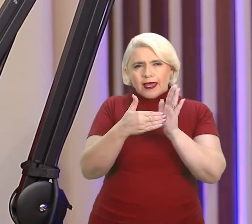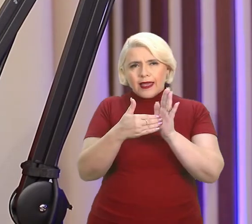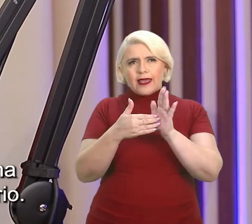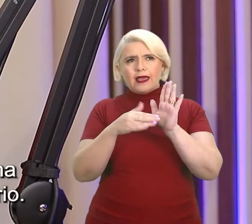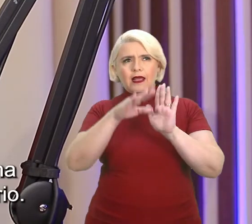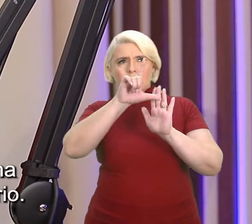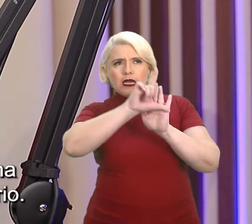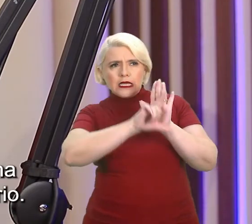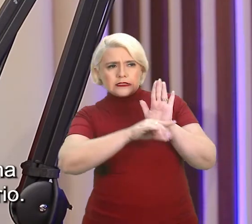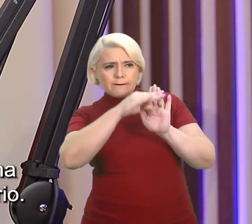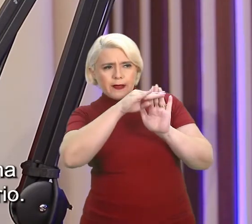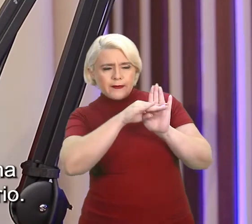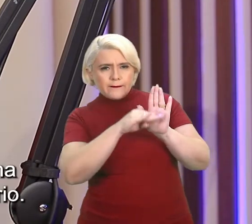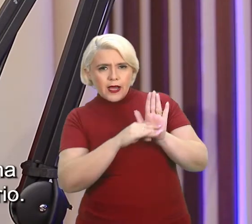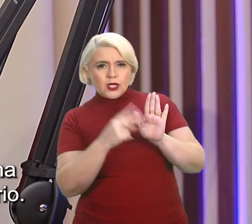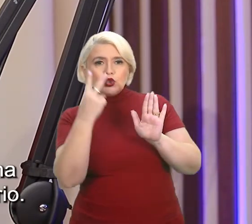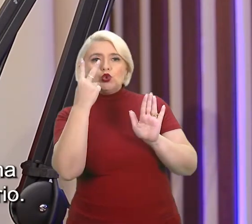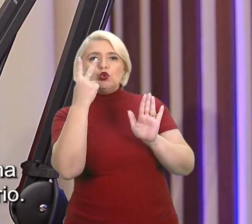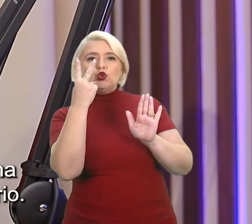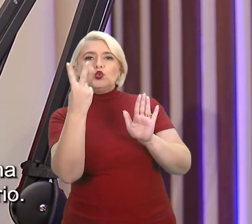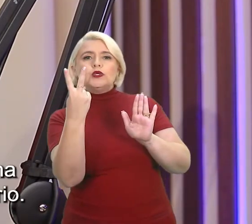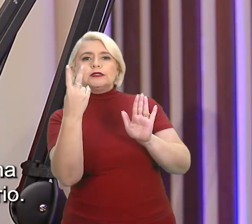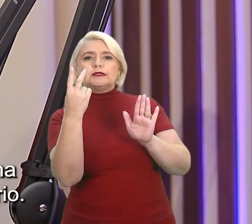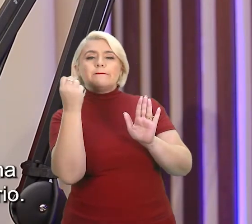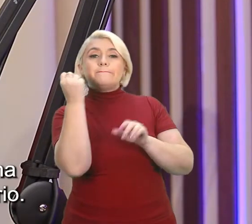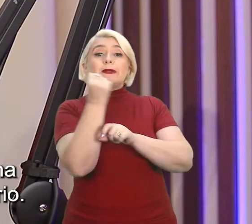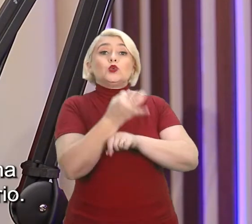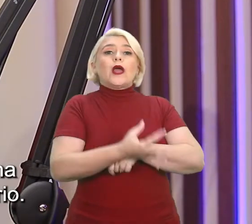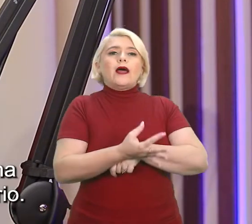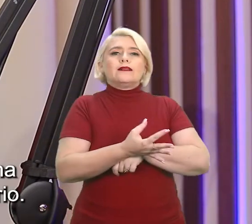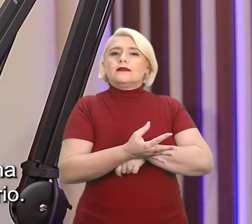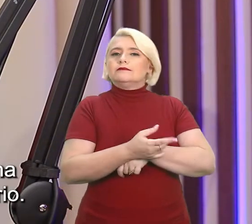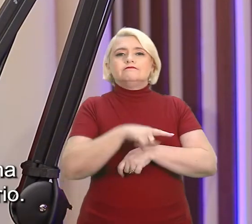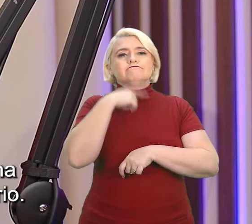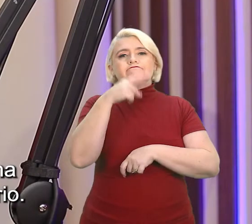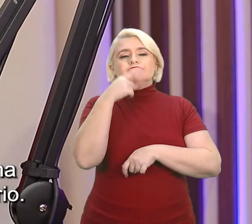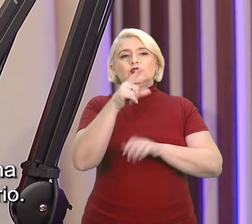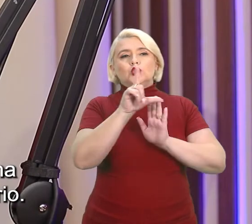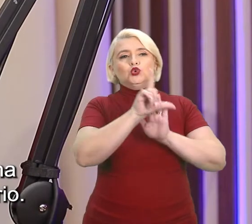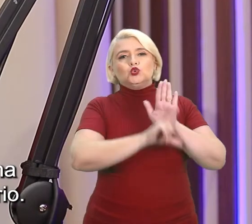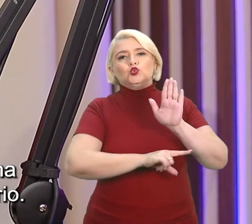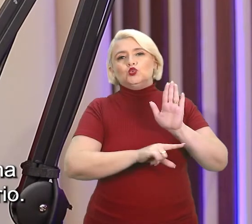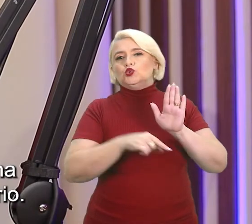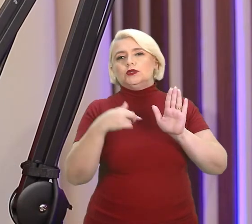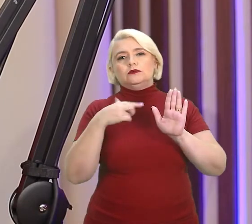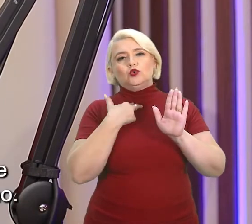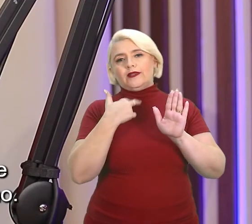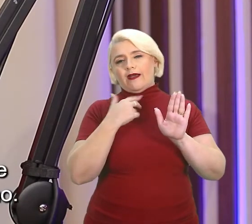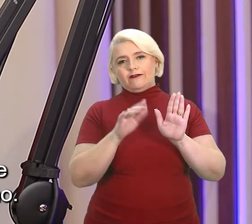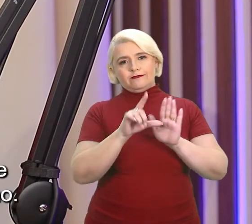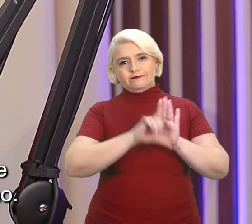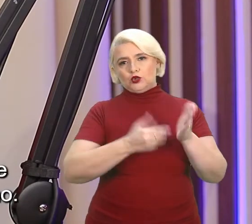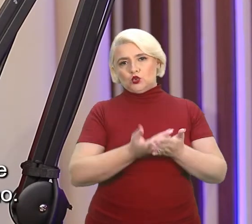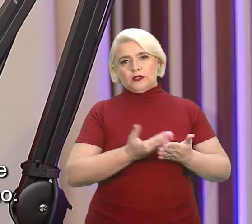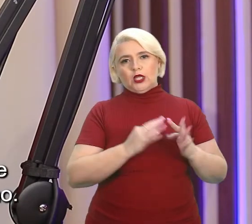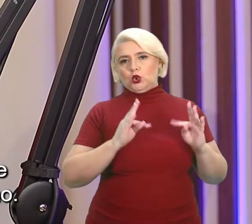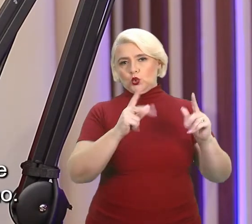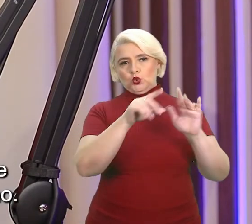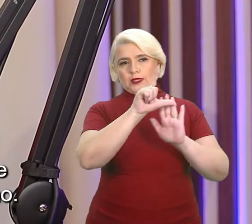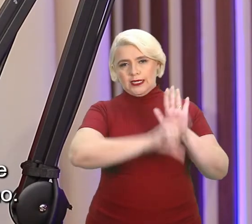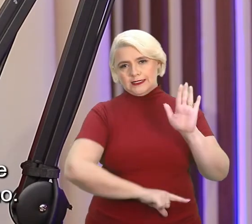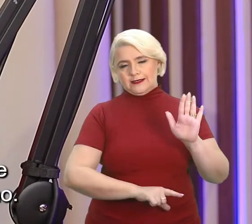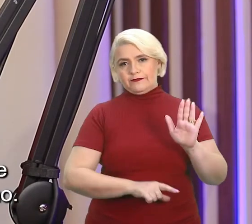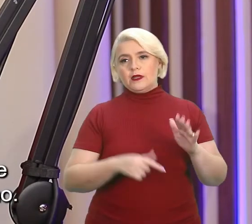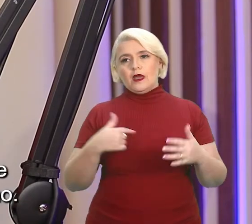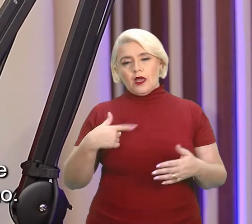do repertório a gente estava 2 horas da manhã, 3 horas da manhã, e não tinha conseguido vencer a metade do repertório. E aí eu